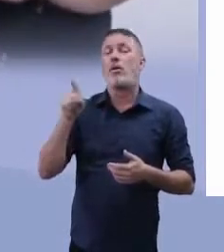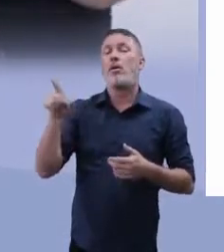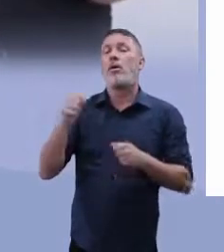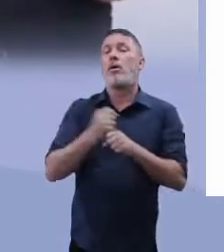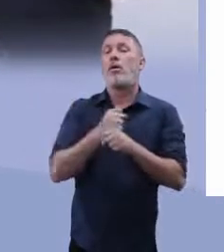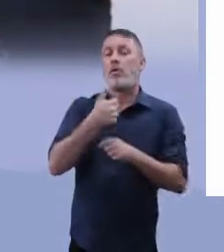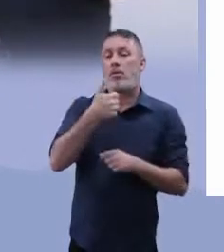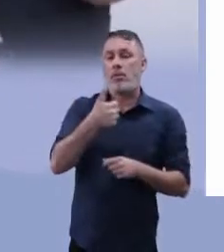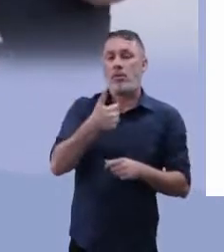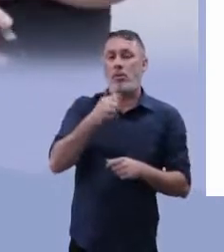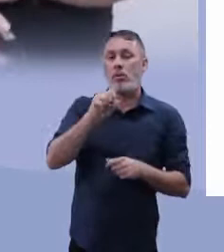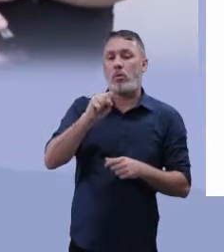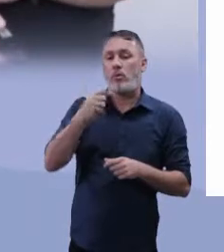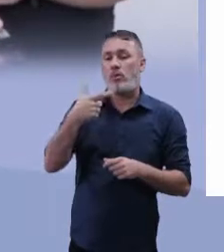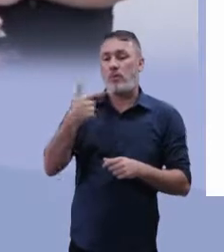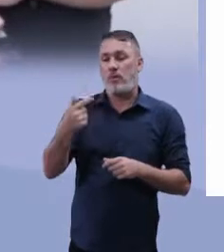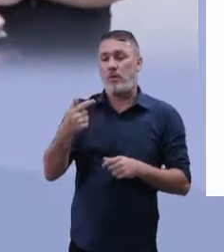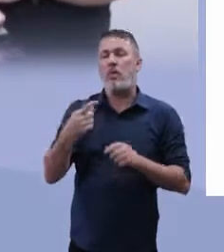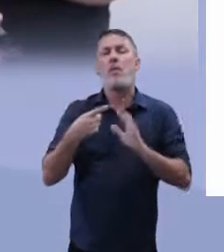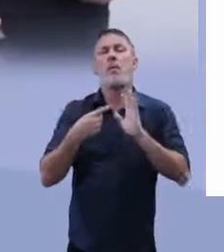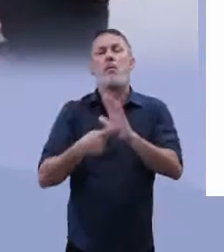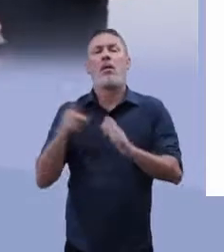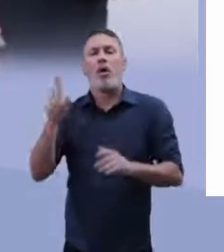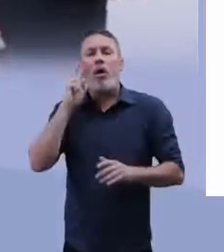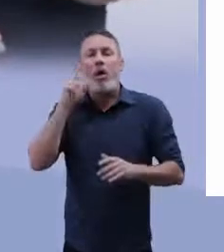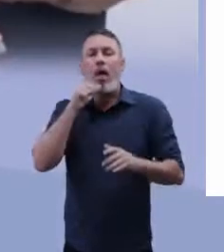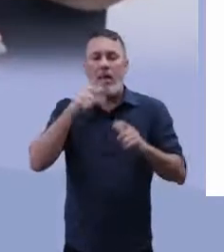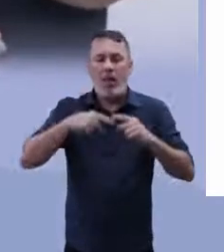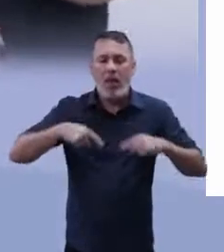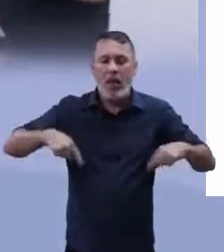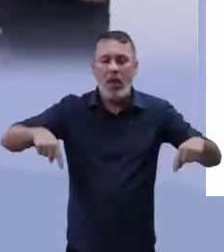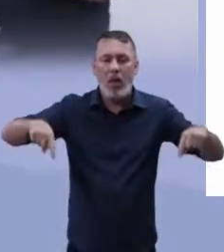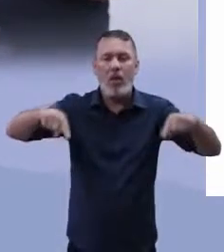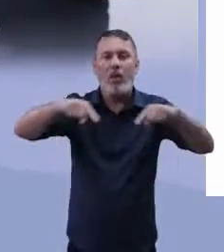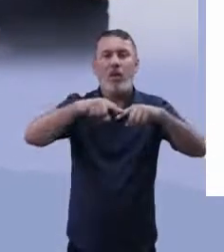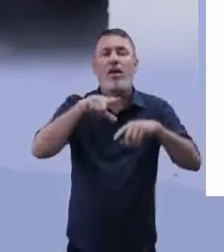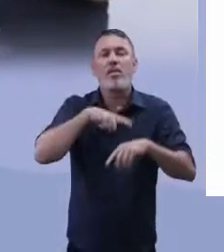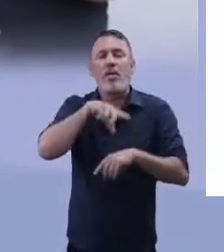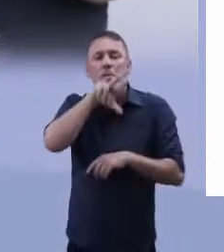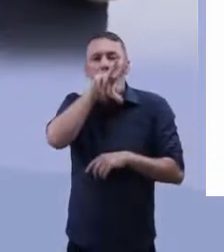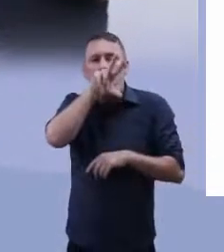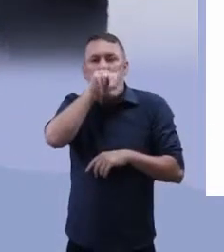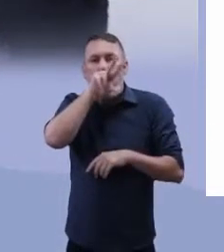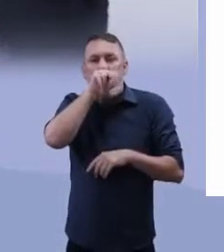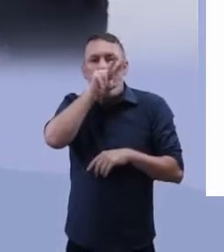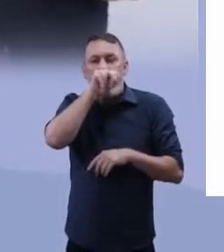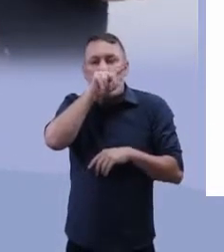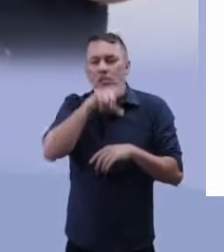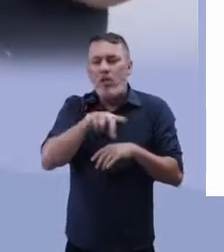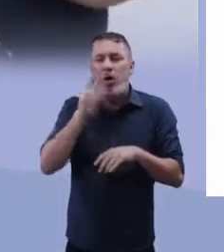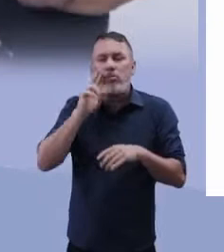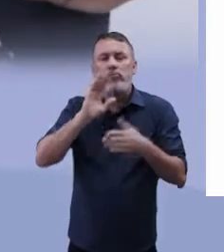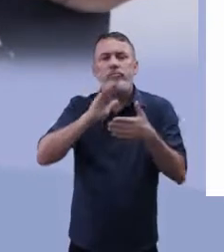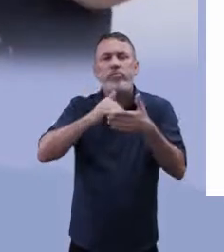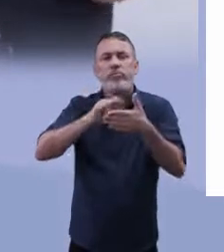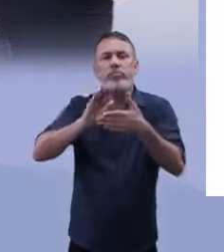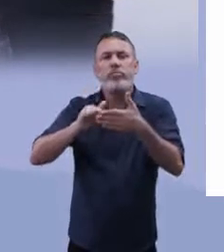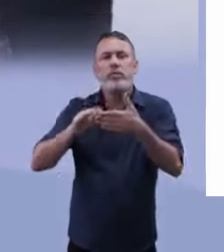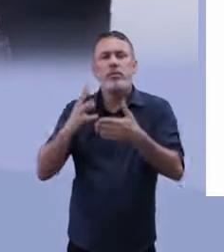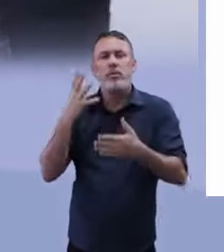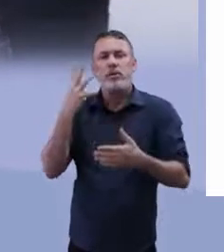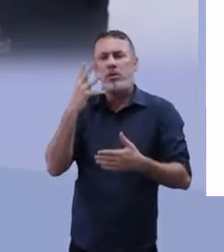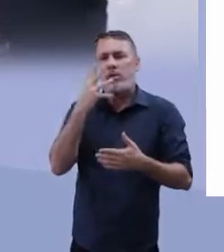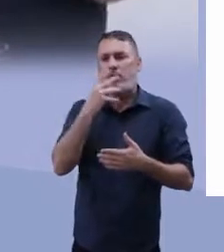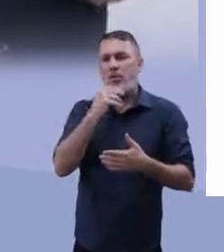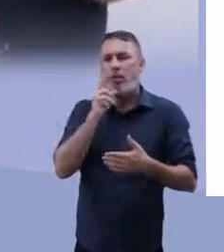1897 e nos mostra patinhos no lago. Veja com que doçura o artista usa a sua pincelada curta